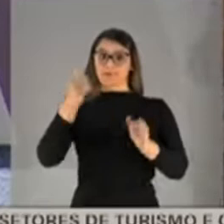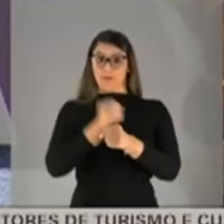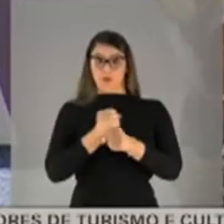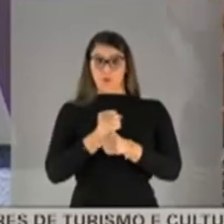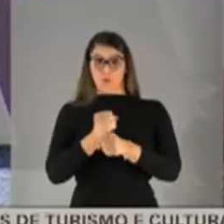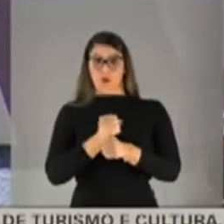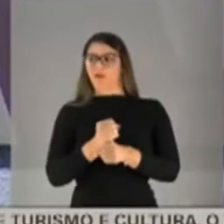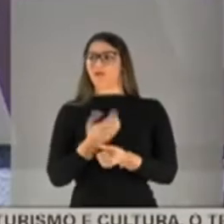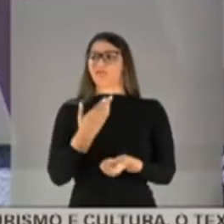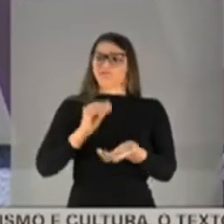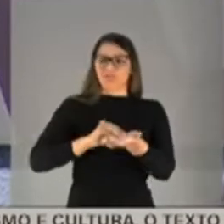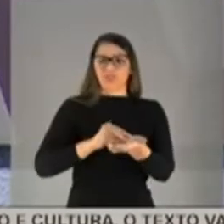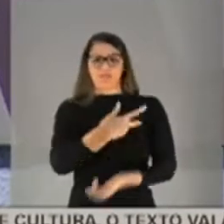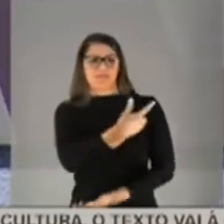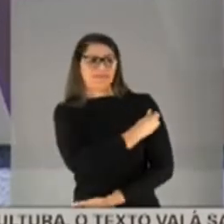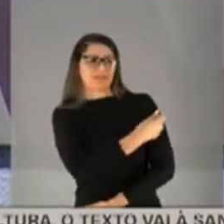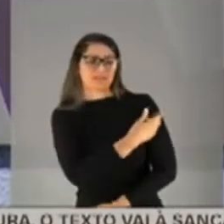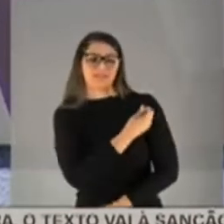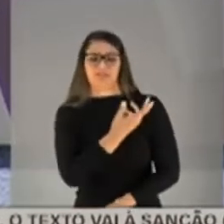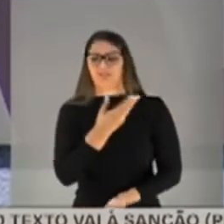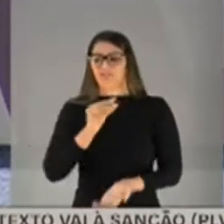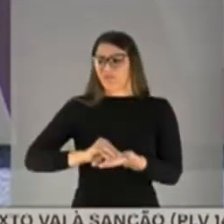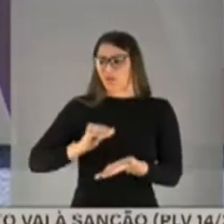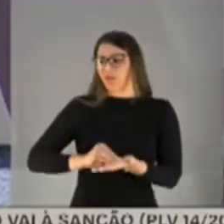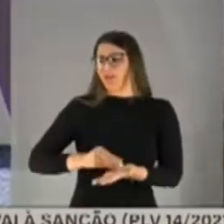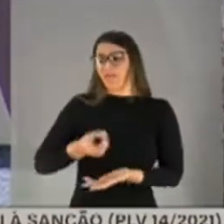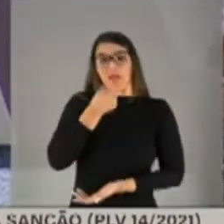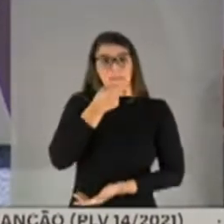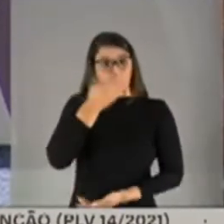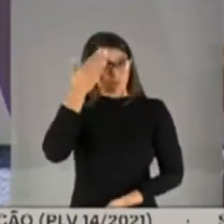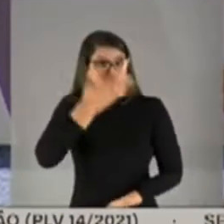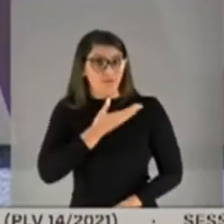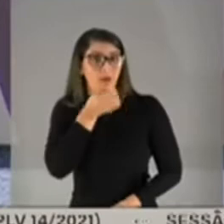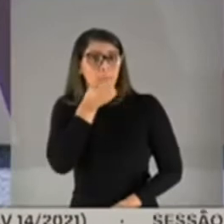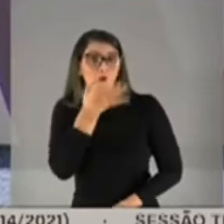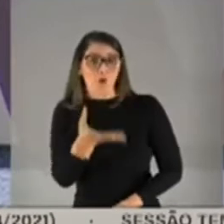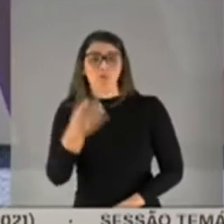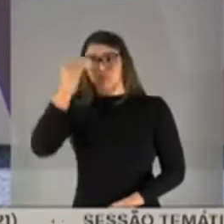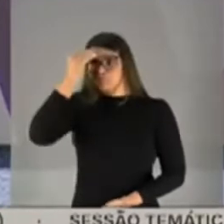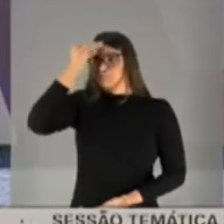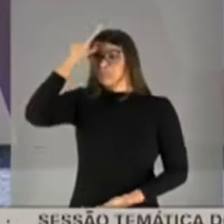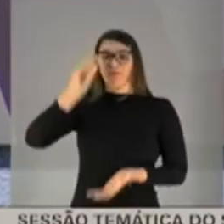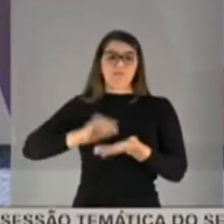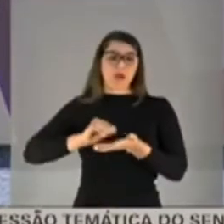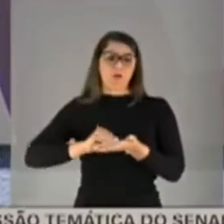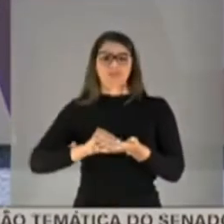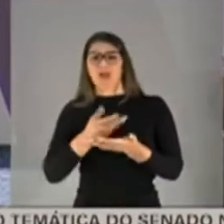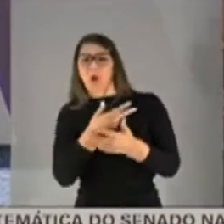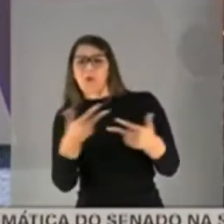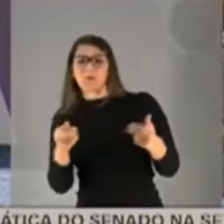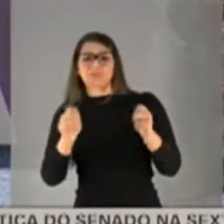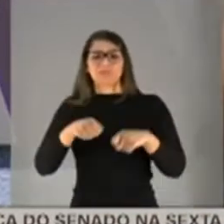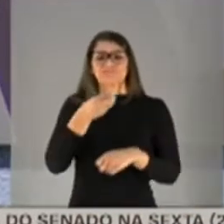sem vacina, sem medicamento comprovado pela ciência, sem muito conhecimento, inclusive, será que havia algo que poderia ser feito